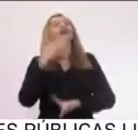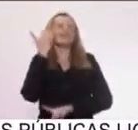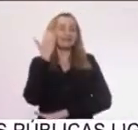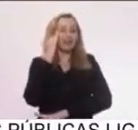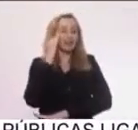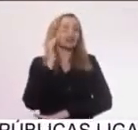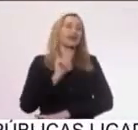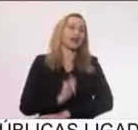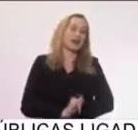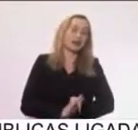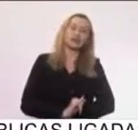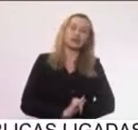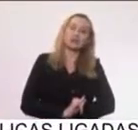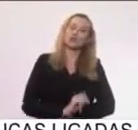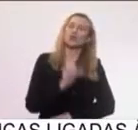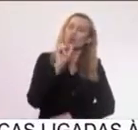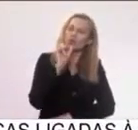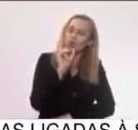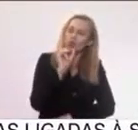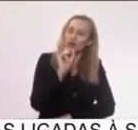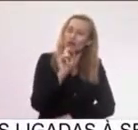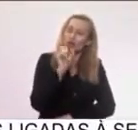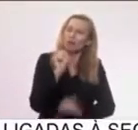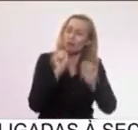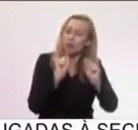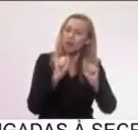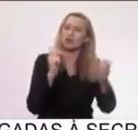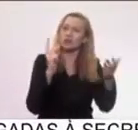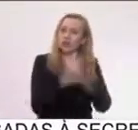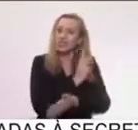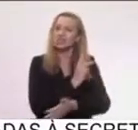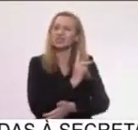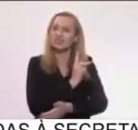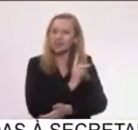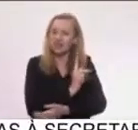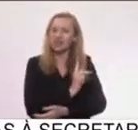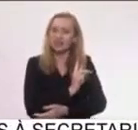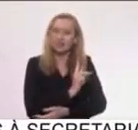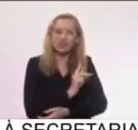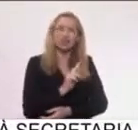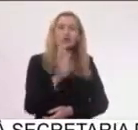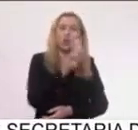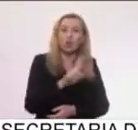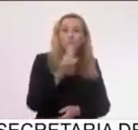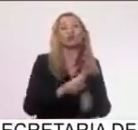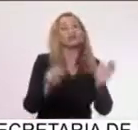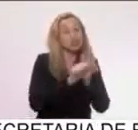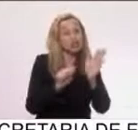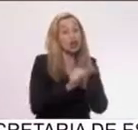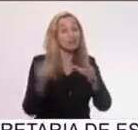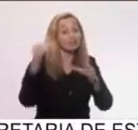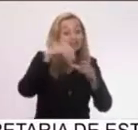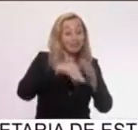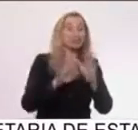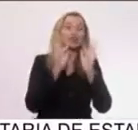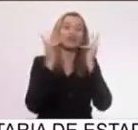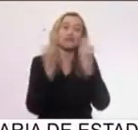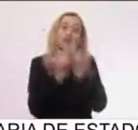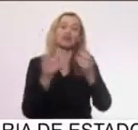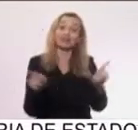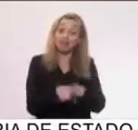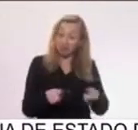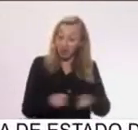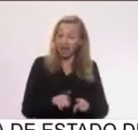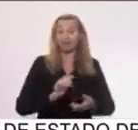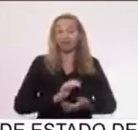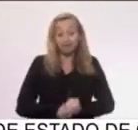as mazelas que as drogas trazem para a família, a destruição que a droga traz para a família. Nesse mesmo ambiente,